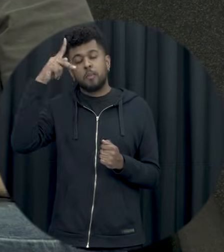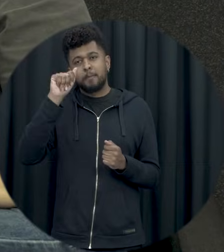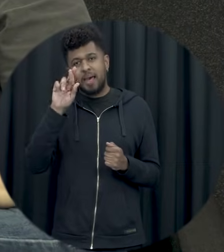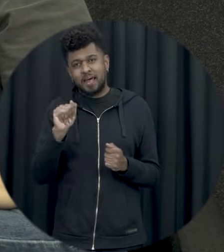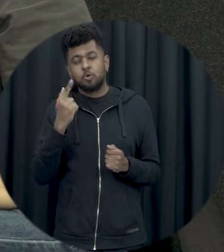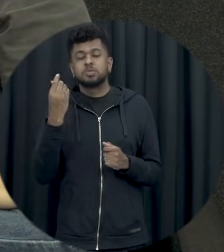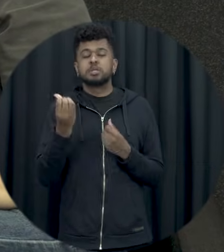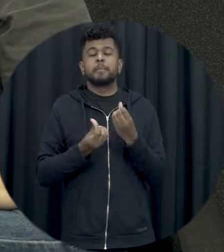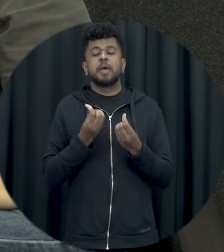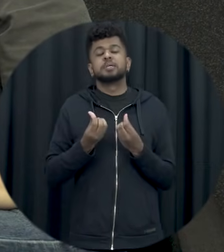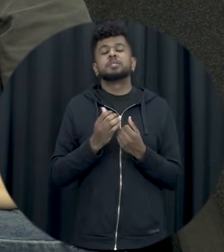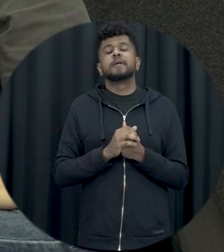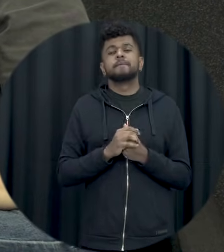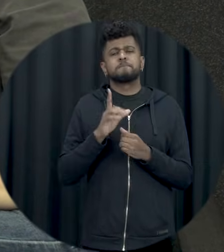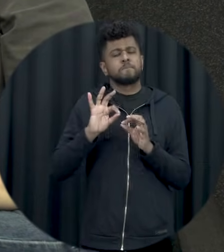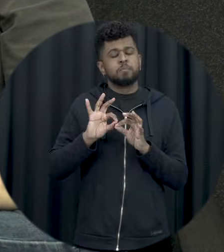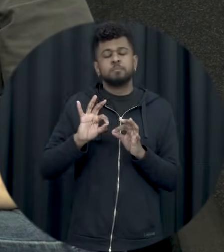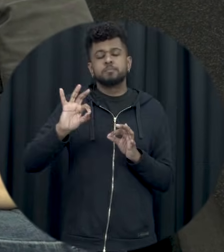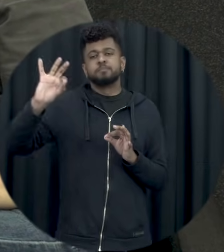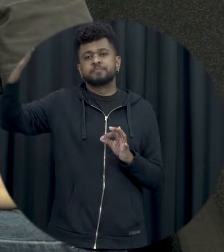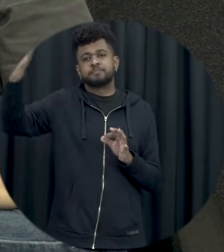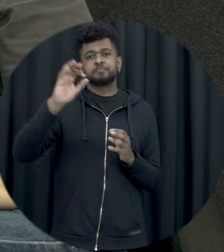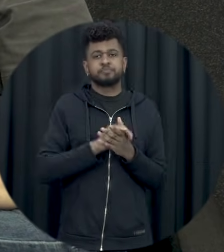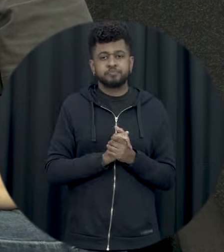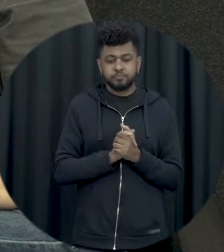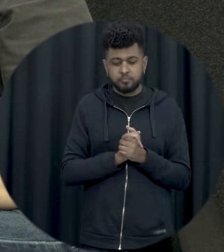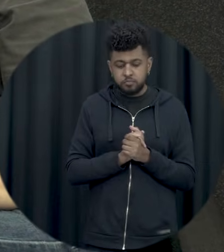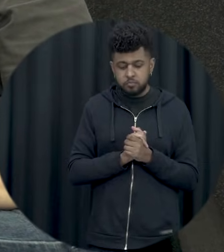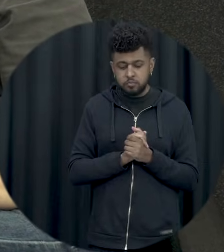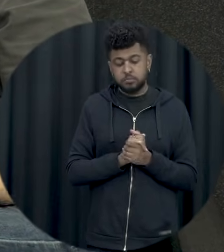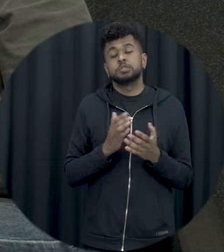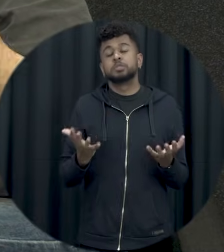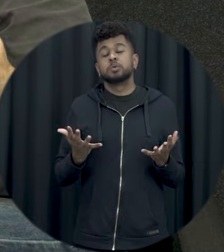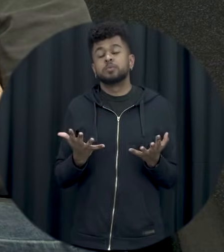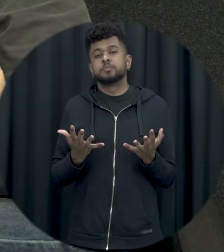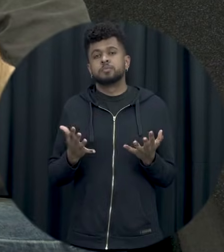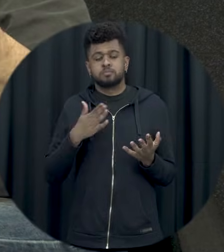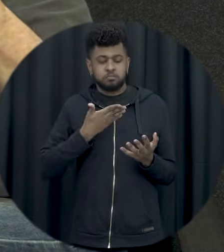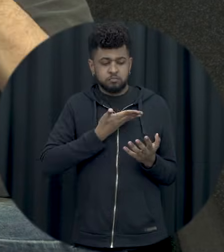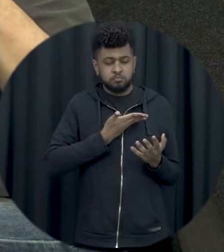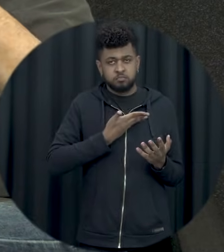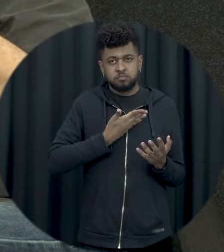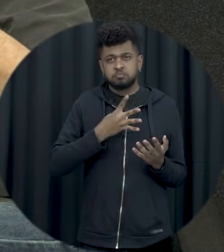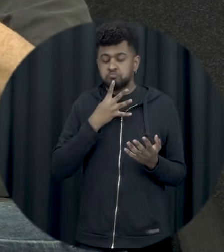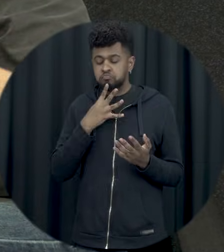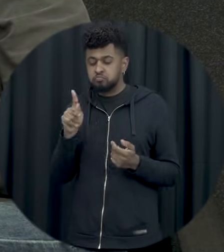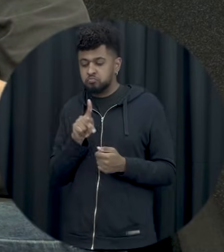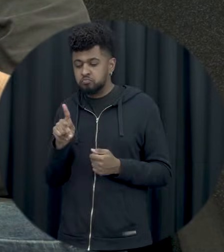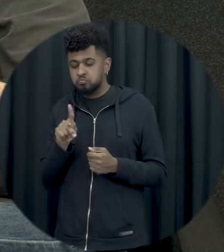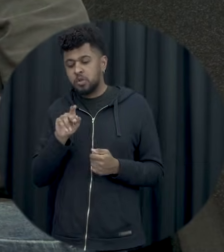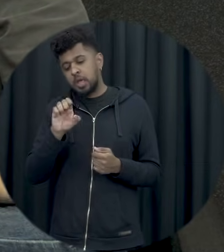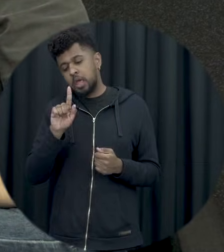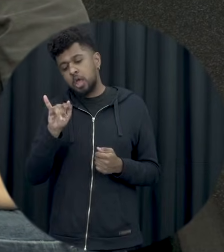Era muito longe, Belém de Realeza. Então, uma amiga comum conhecia a professora Eljo, estava na comissão